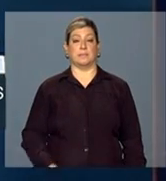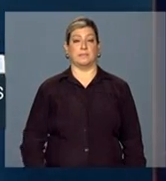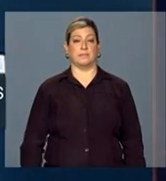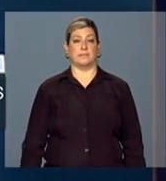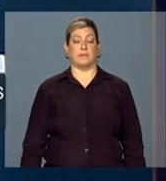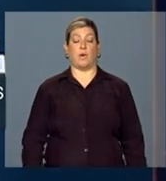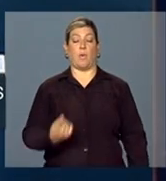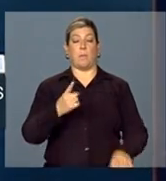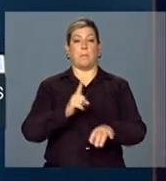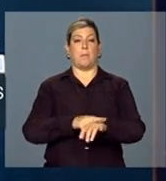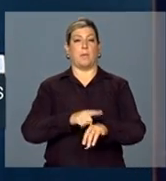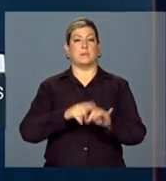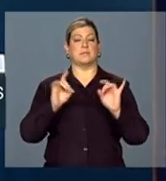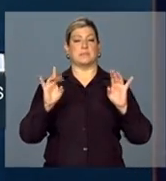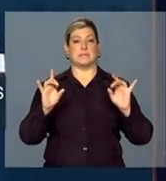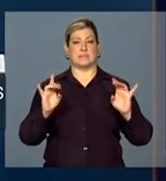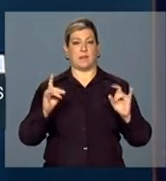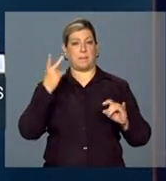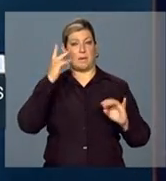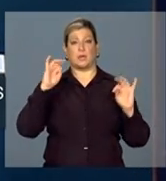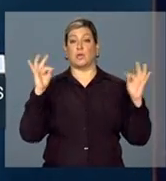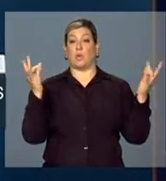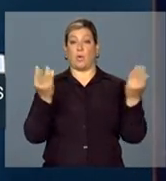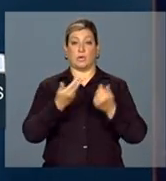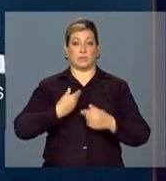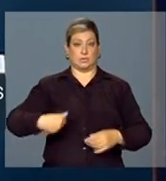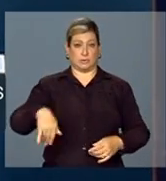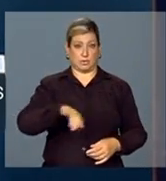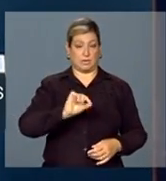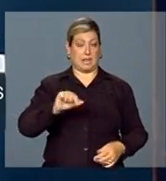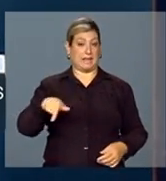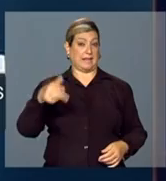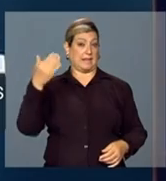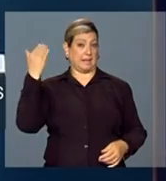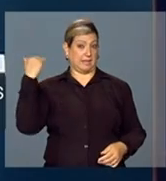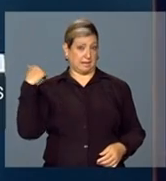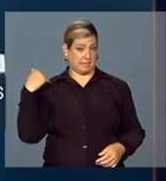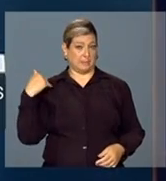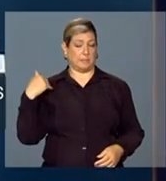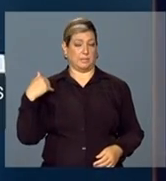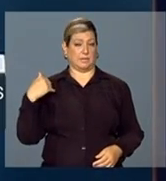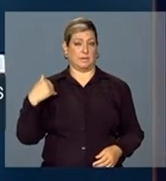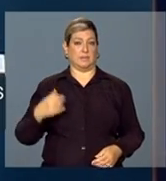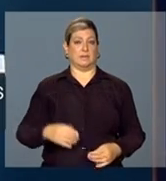um momento especial para todos nós. Naquela época eu era